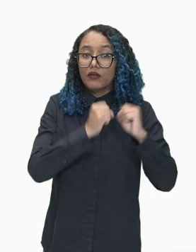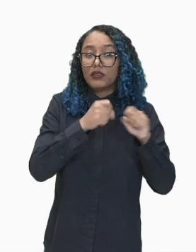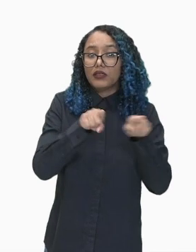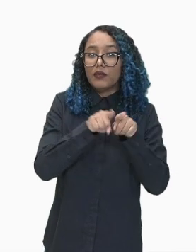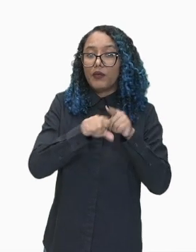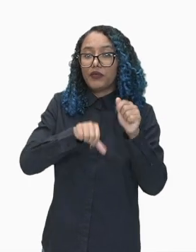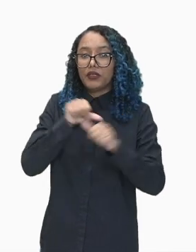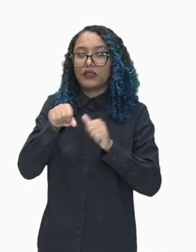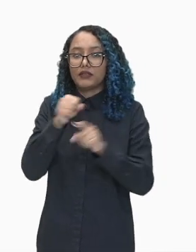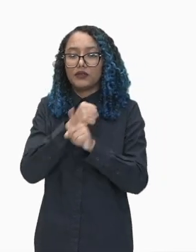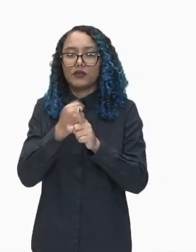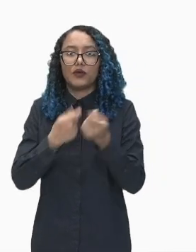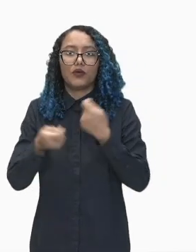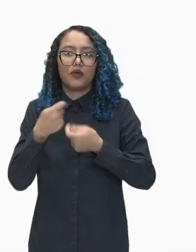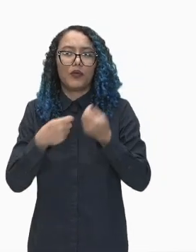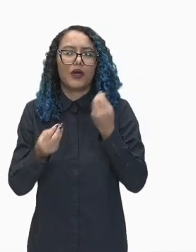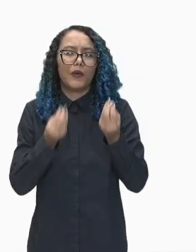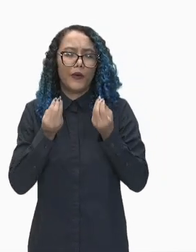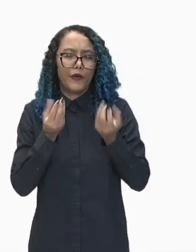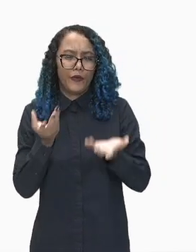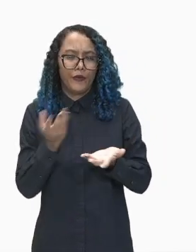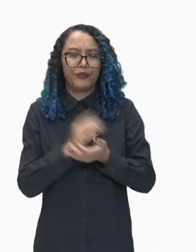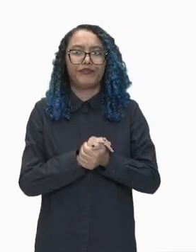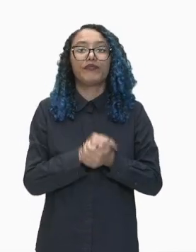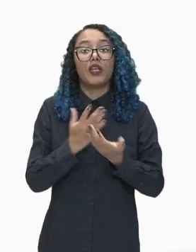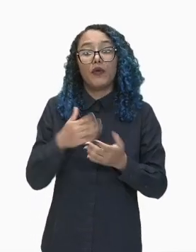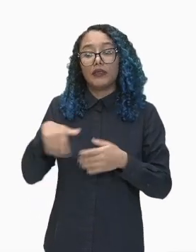de industrialização, ele trouxe